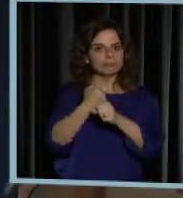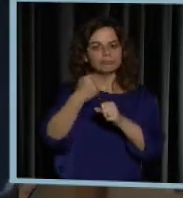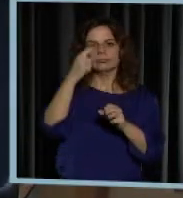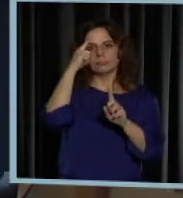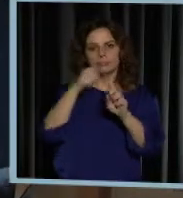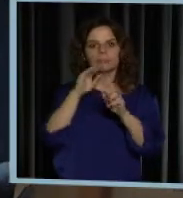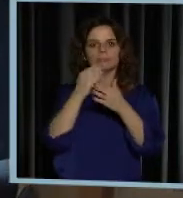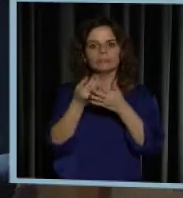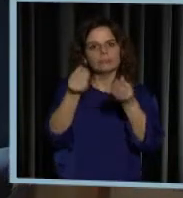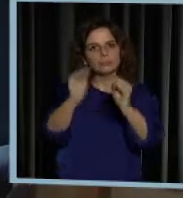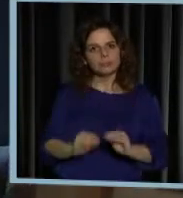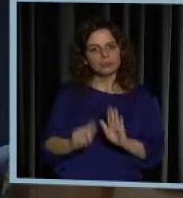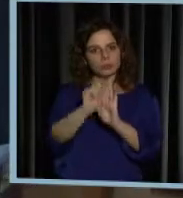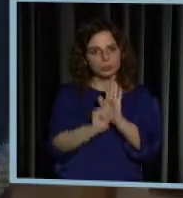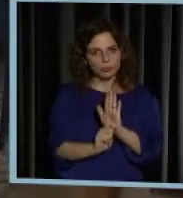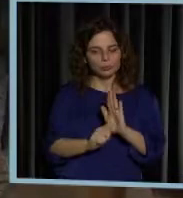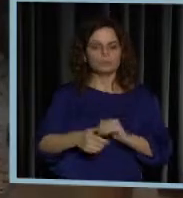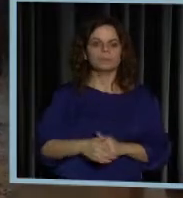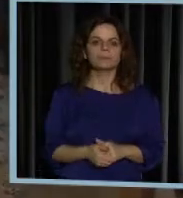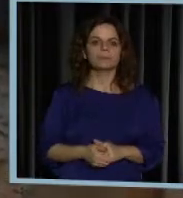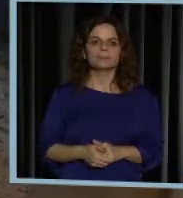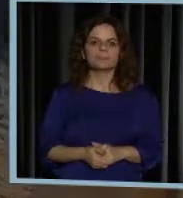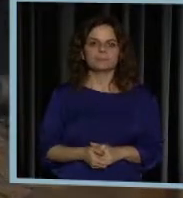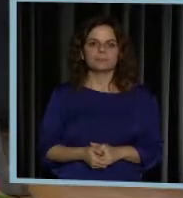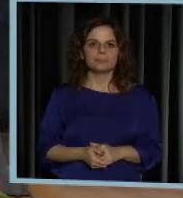trabalho para a elaboração dos estatutos.